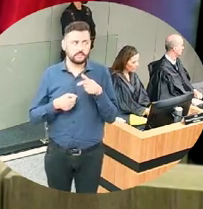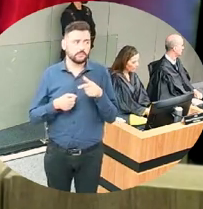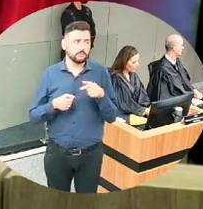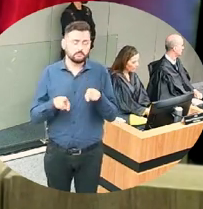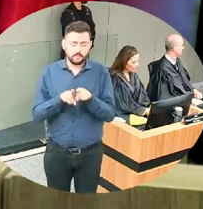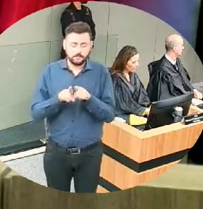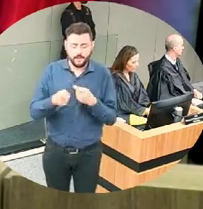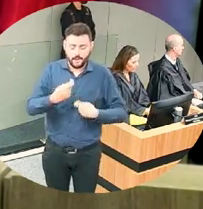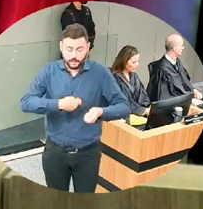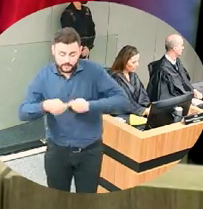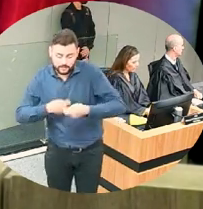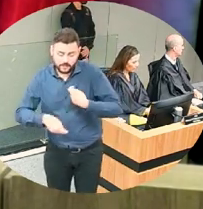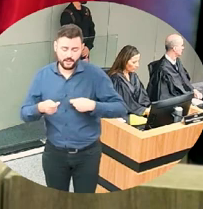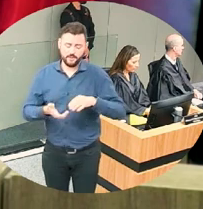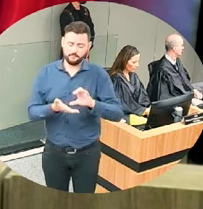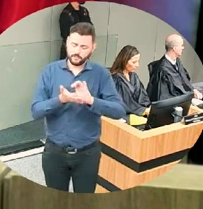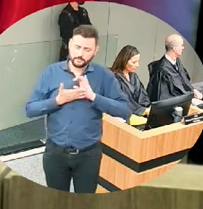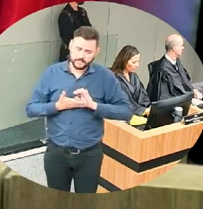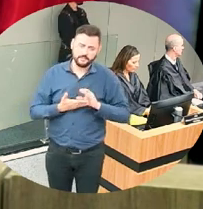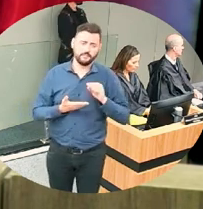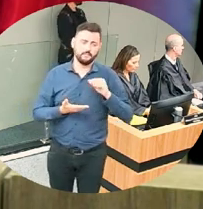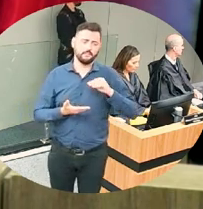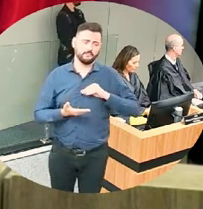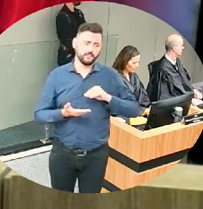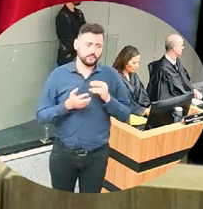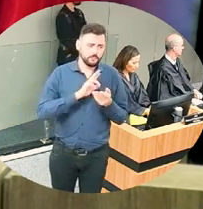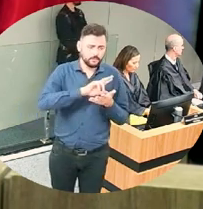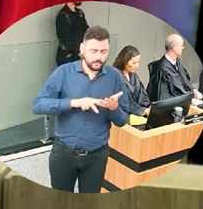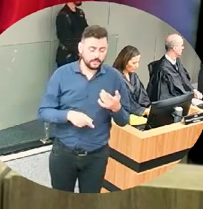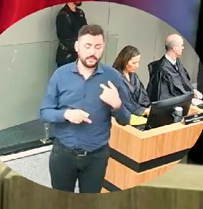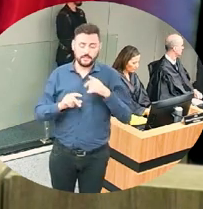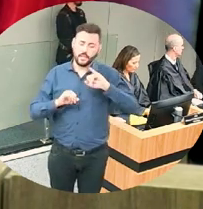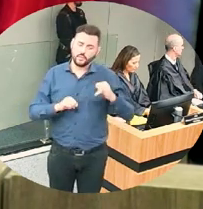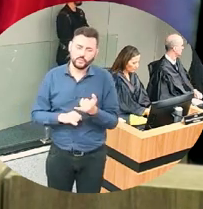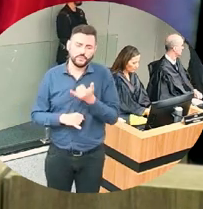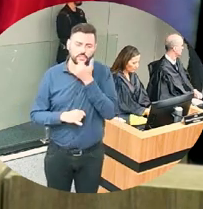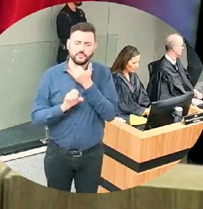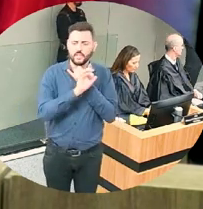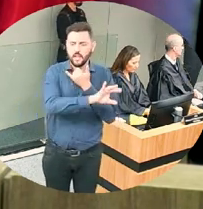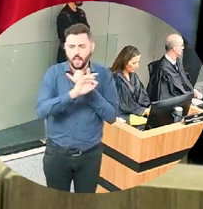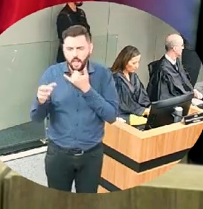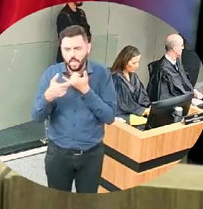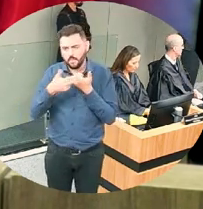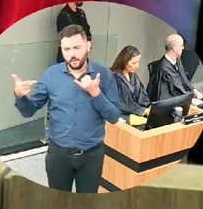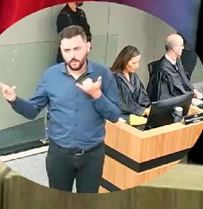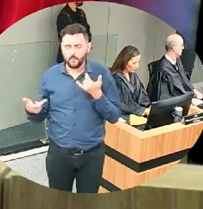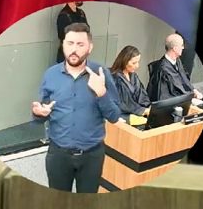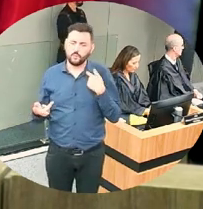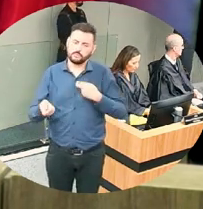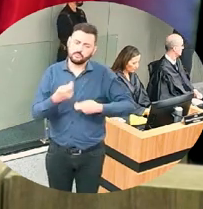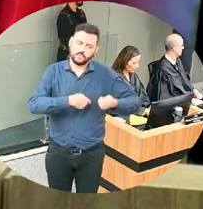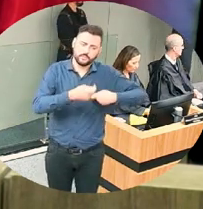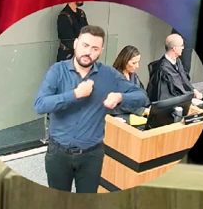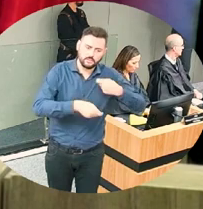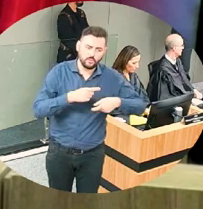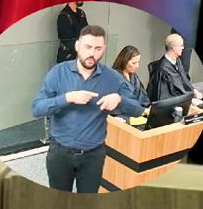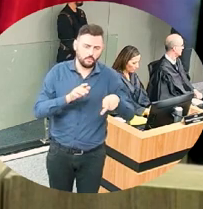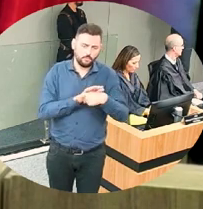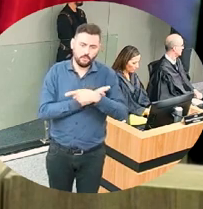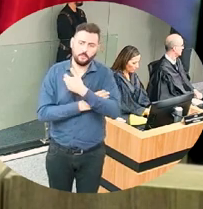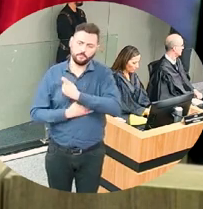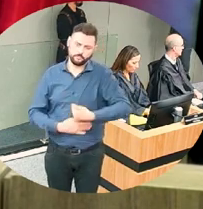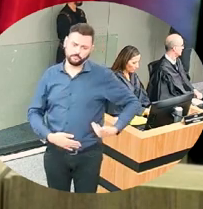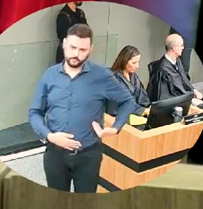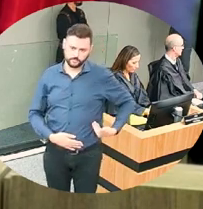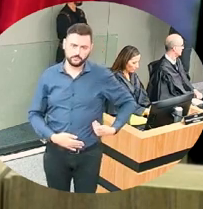administrativas e orçamentárias em um contexto que justificadamente exige cada vez mais a excelência dos administradores públicos